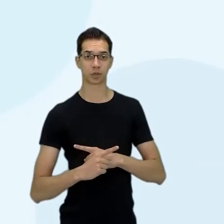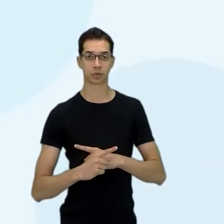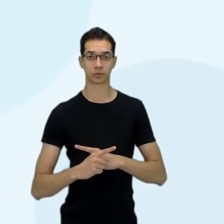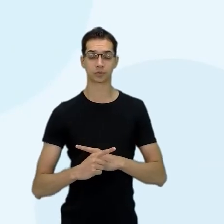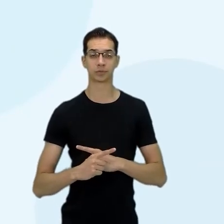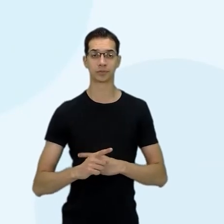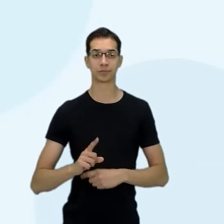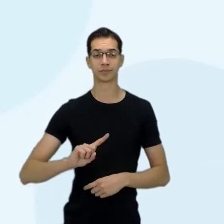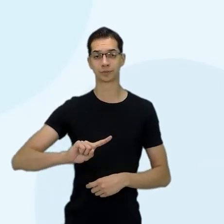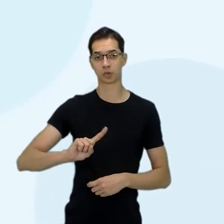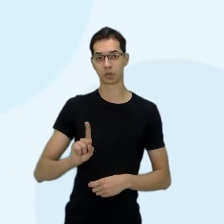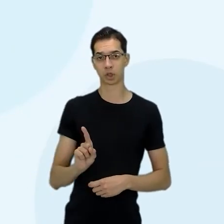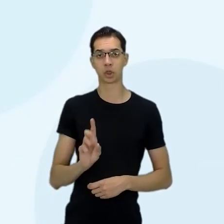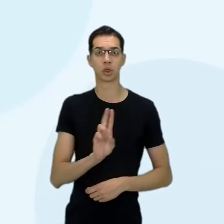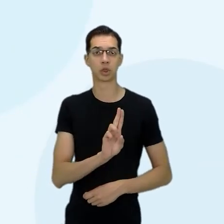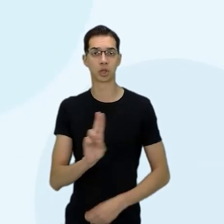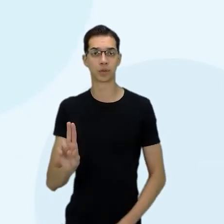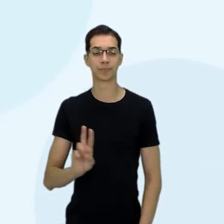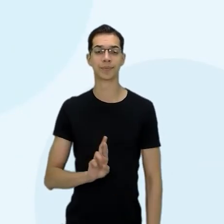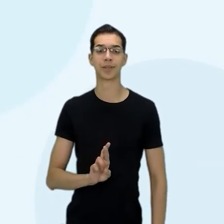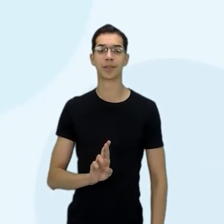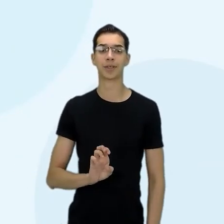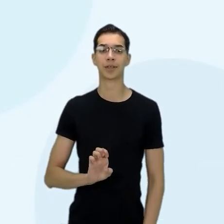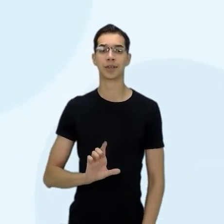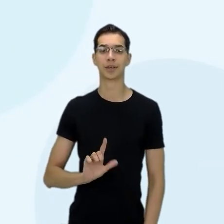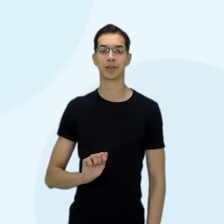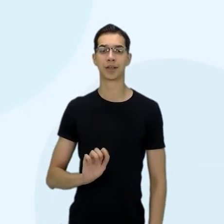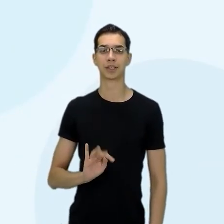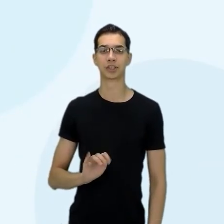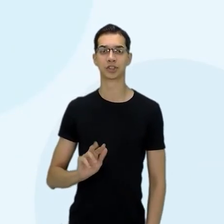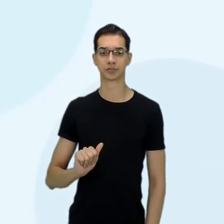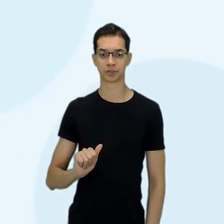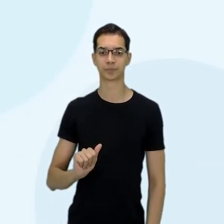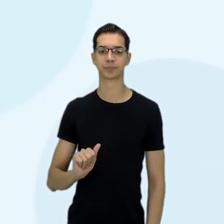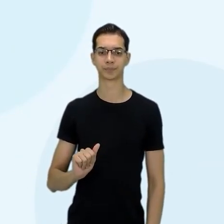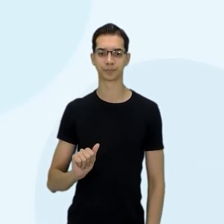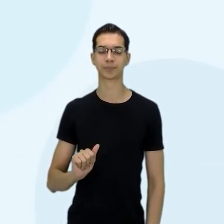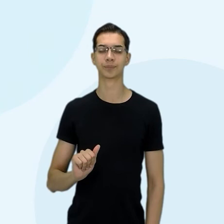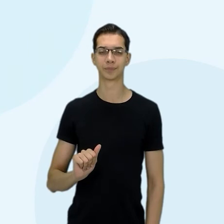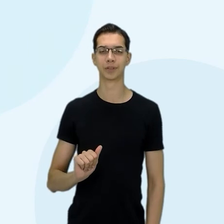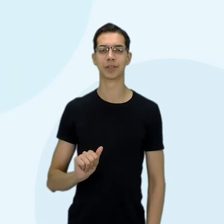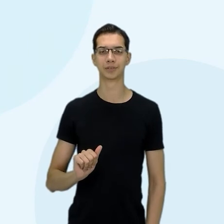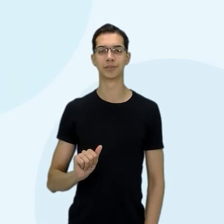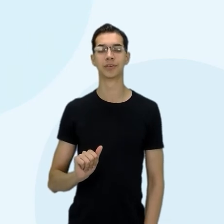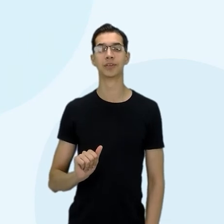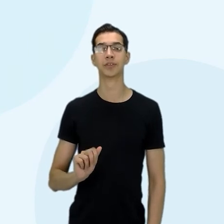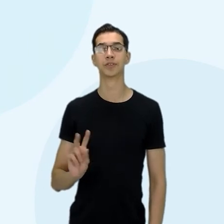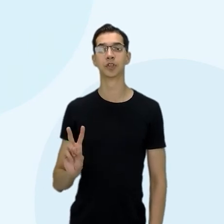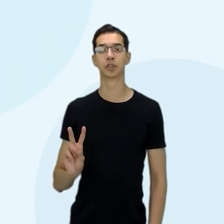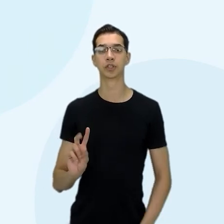de velocidade relativa e usa vetor que calcula a velocidade resultante.